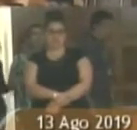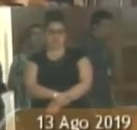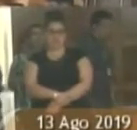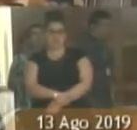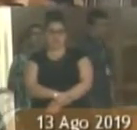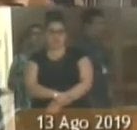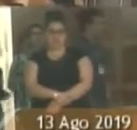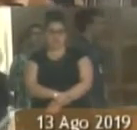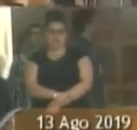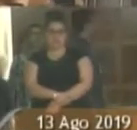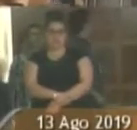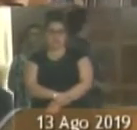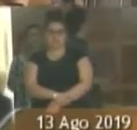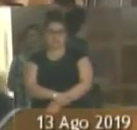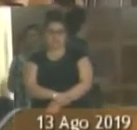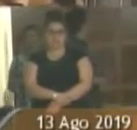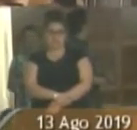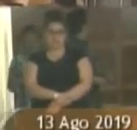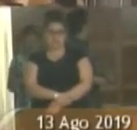Jane, por favor.